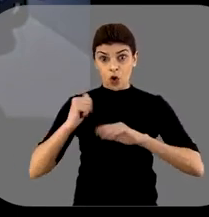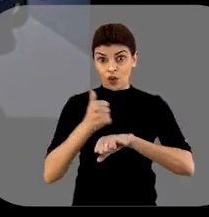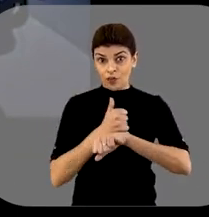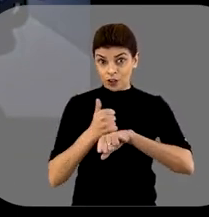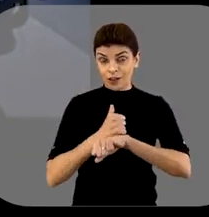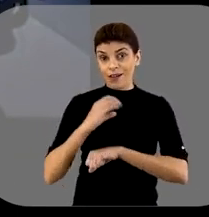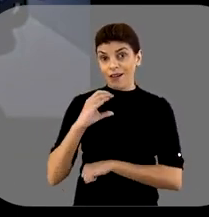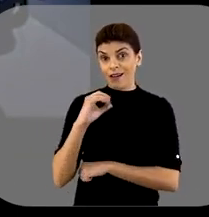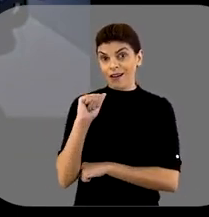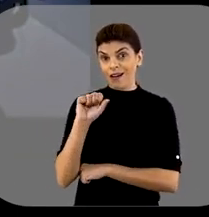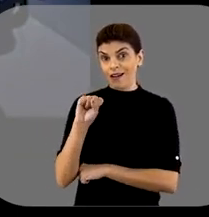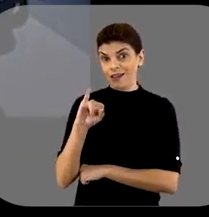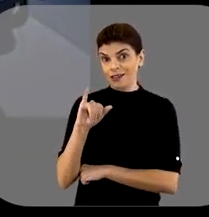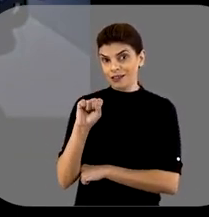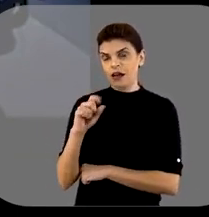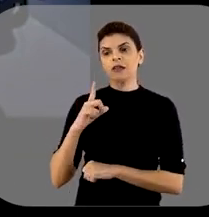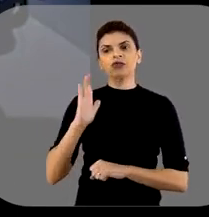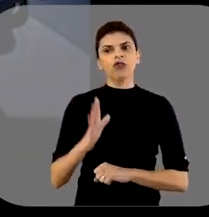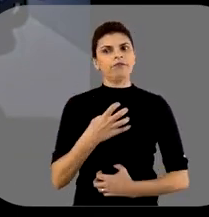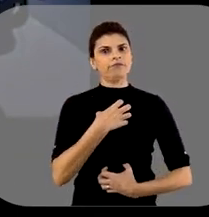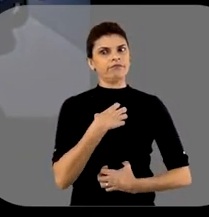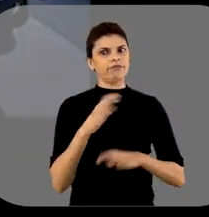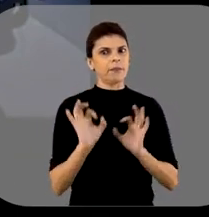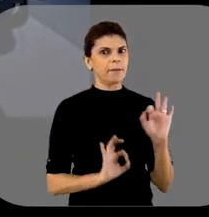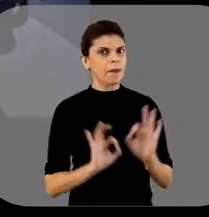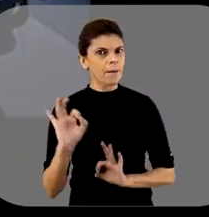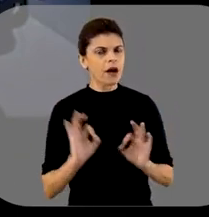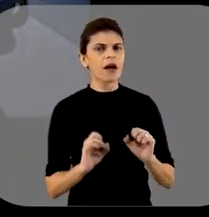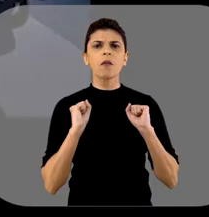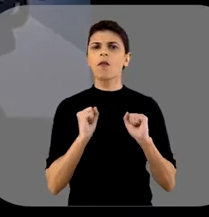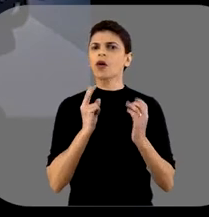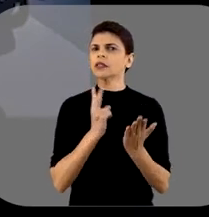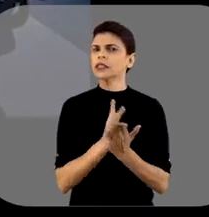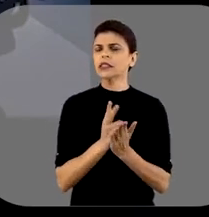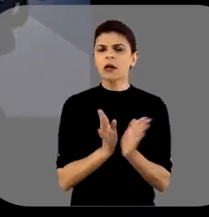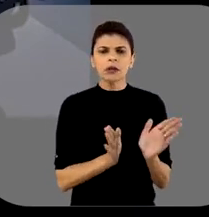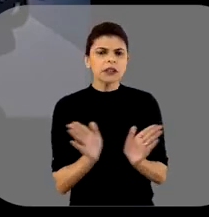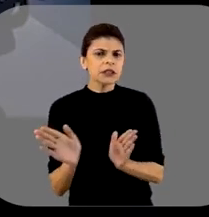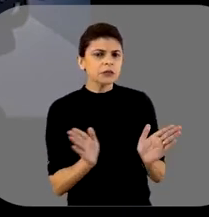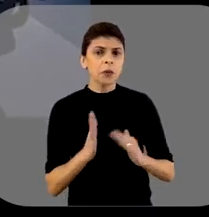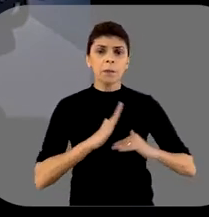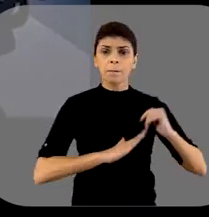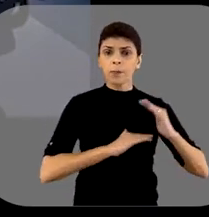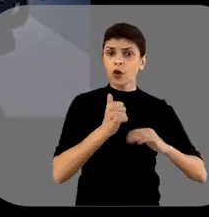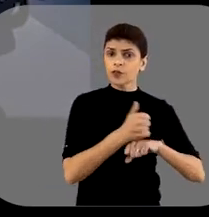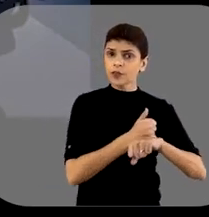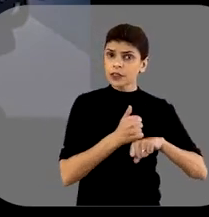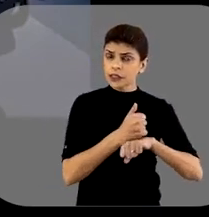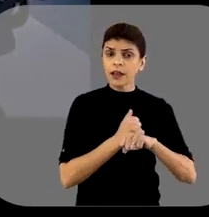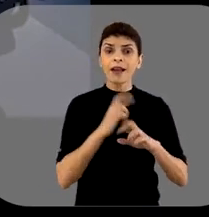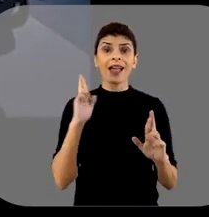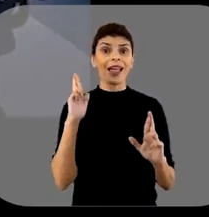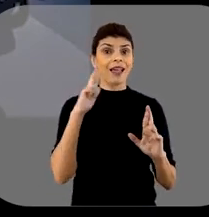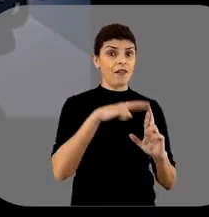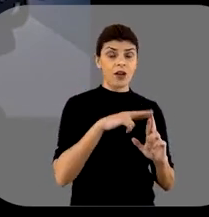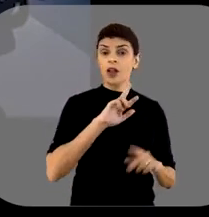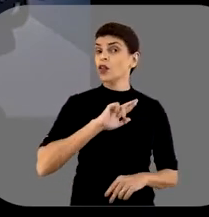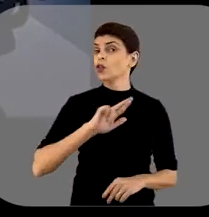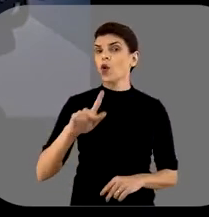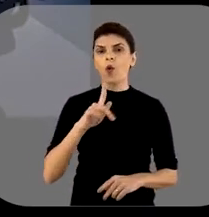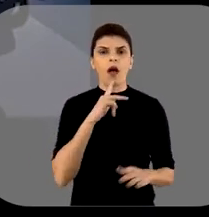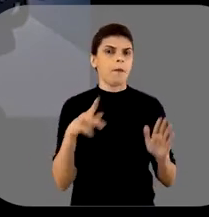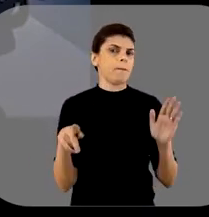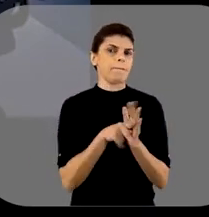CASAI estejam preparados, né, e possam fazer essa intermediação com os profissionais das unidades de referência, que não são